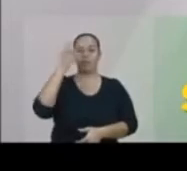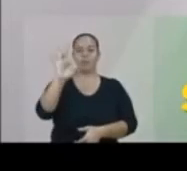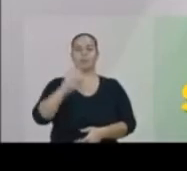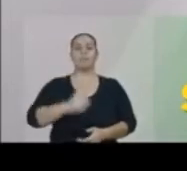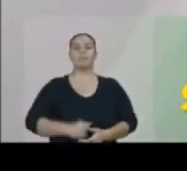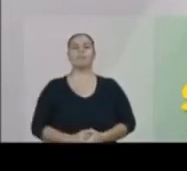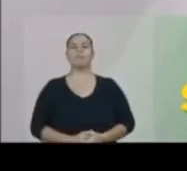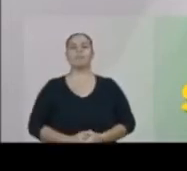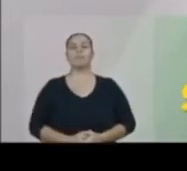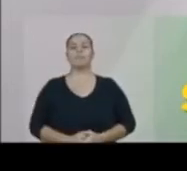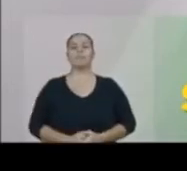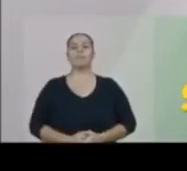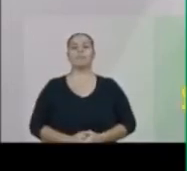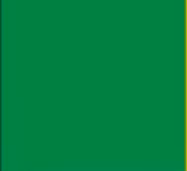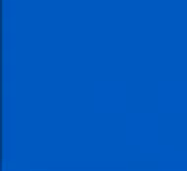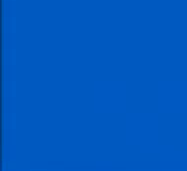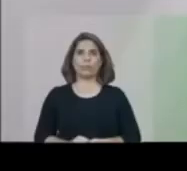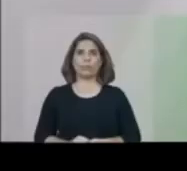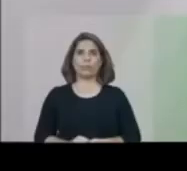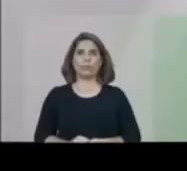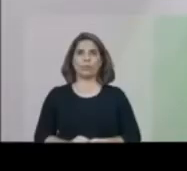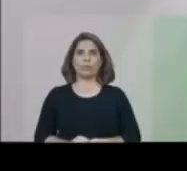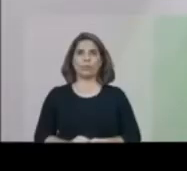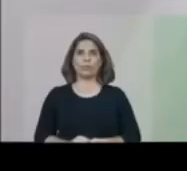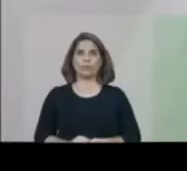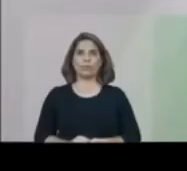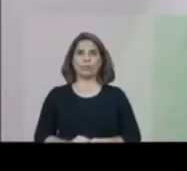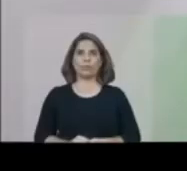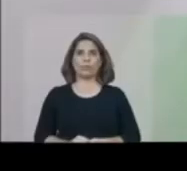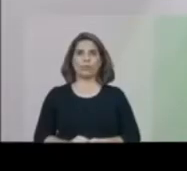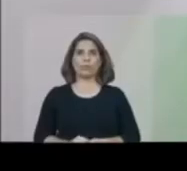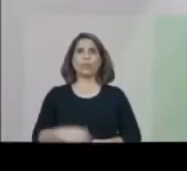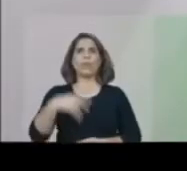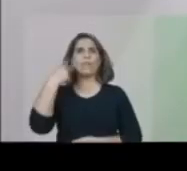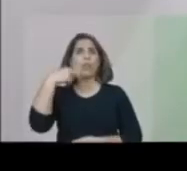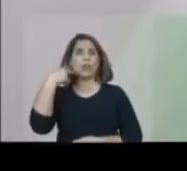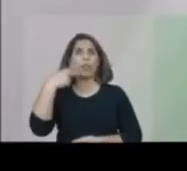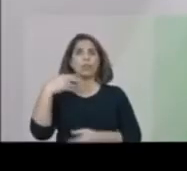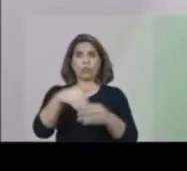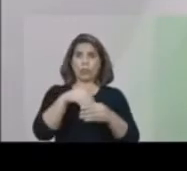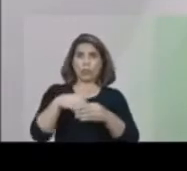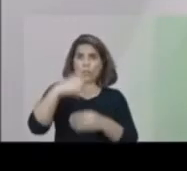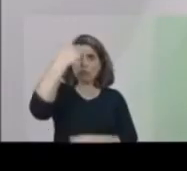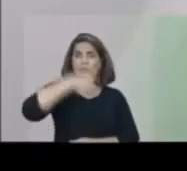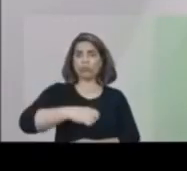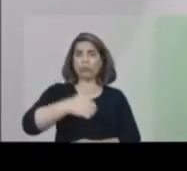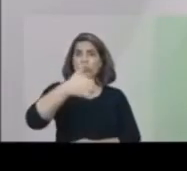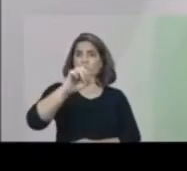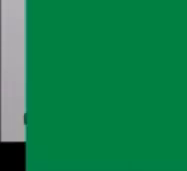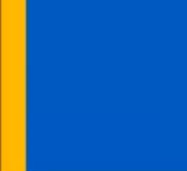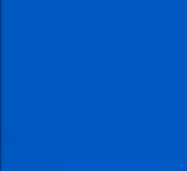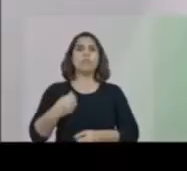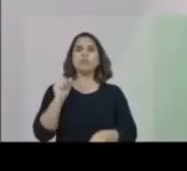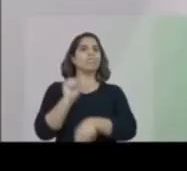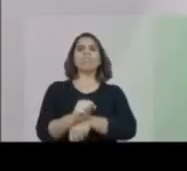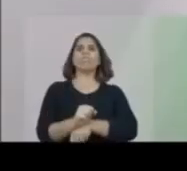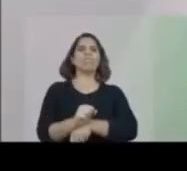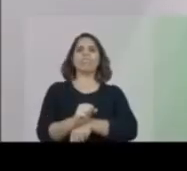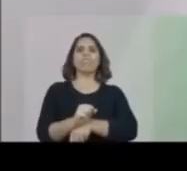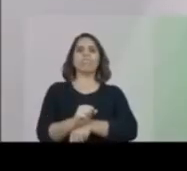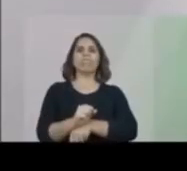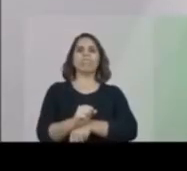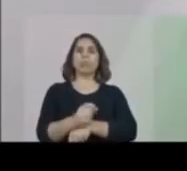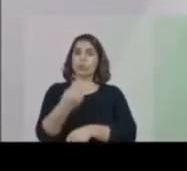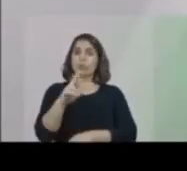Sá, 10111 e Crivella 10. Para vereador, vote Ulisses Marins, 10456. Porque a vida